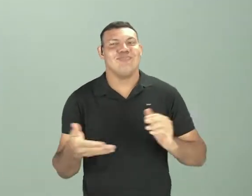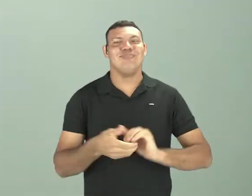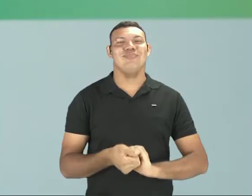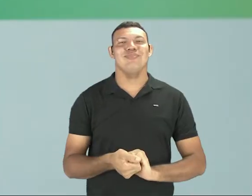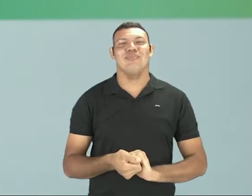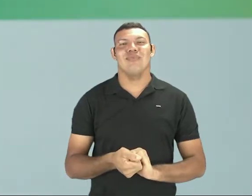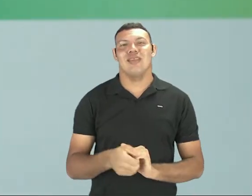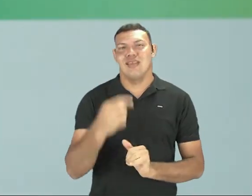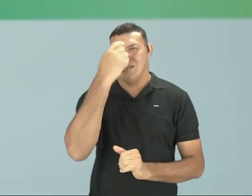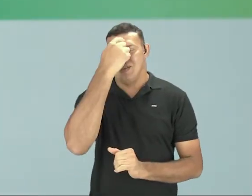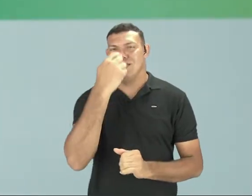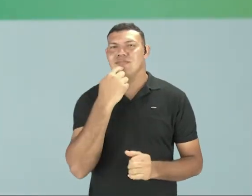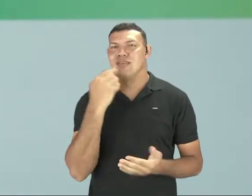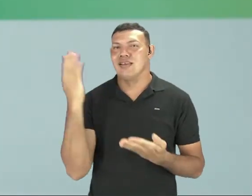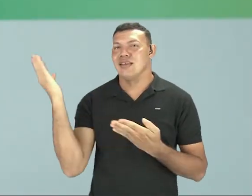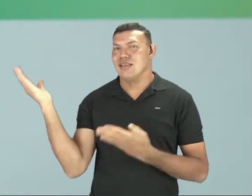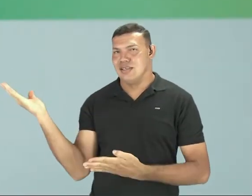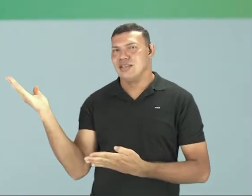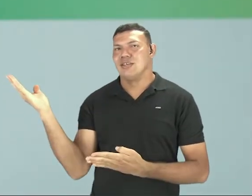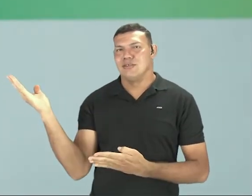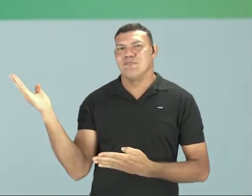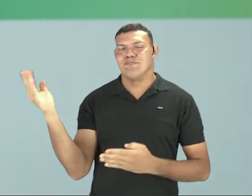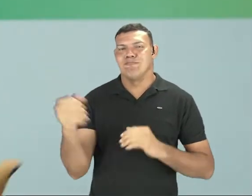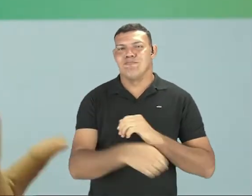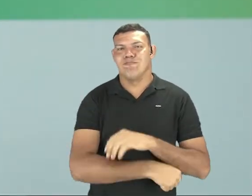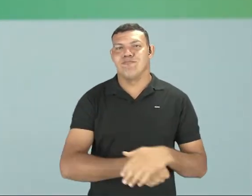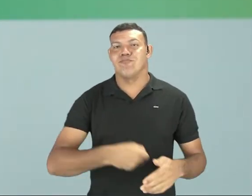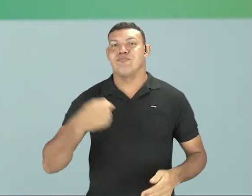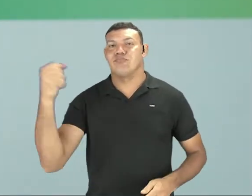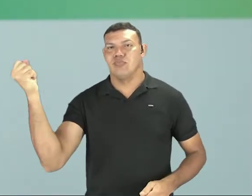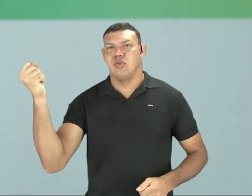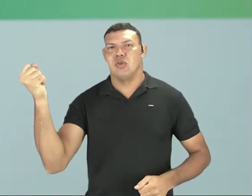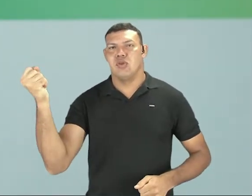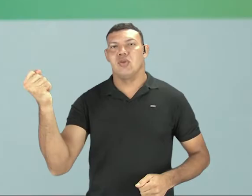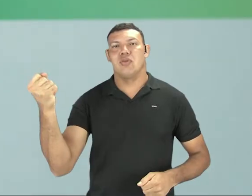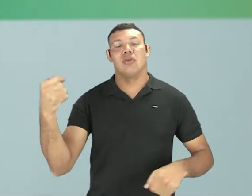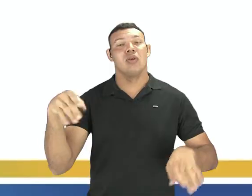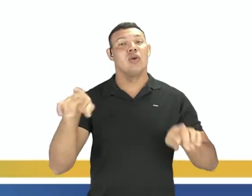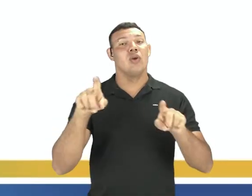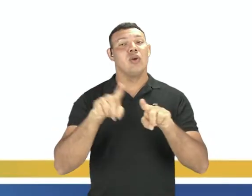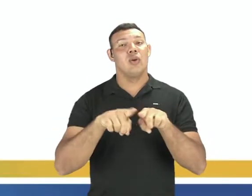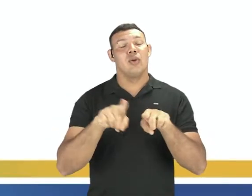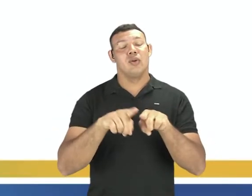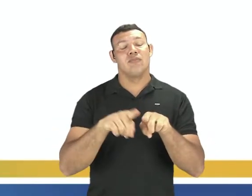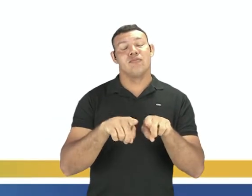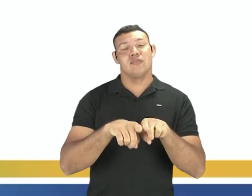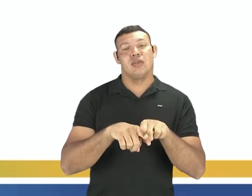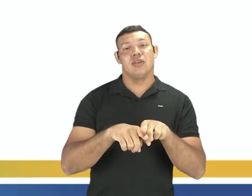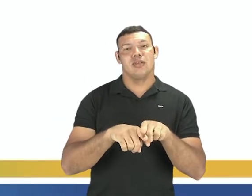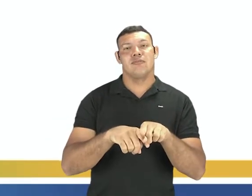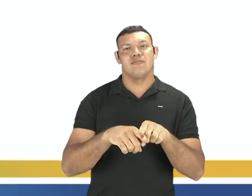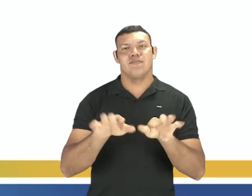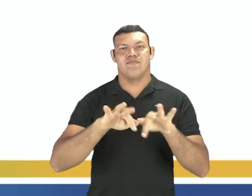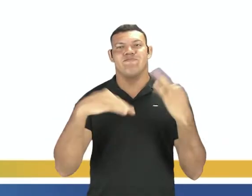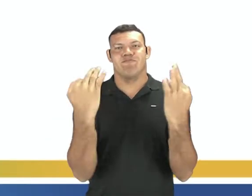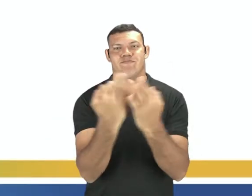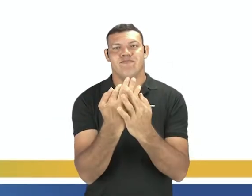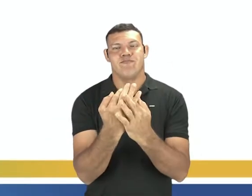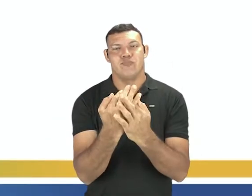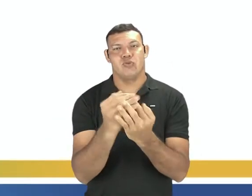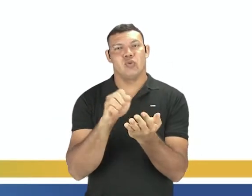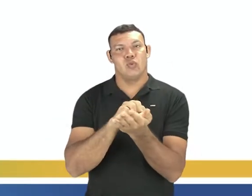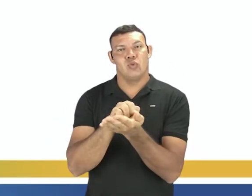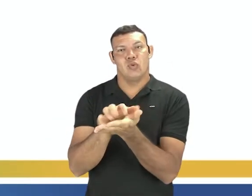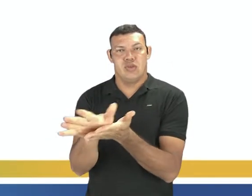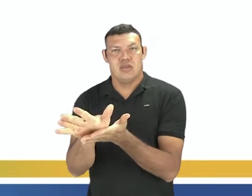essa imagem, ela faz uma alegoria à proclamação da República, né, e à partida da família imperial, né? E ela tem um